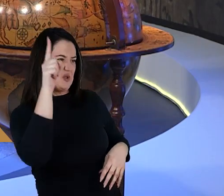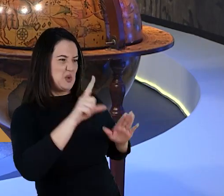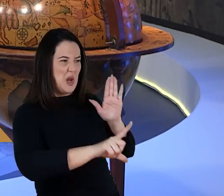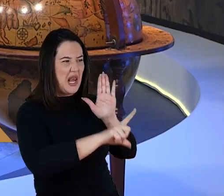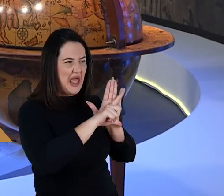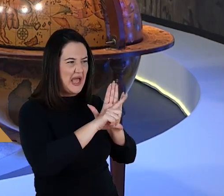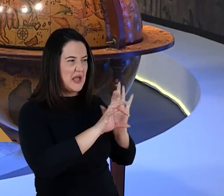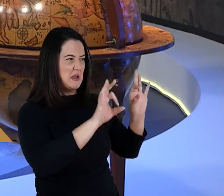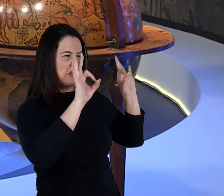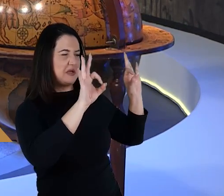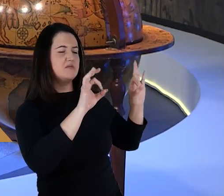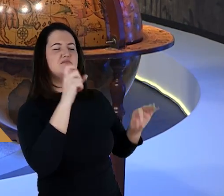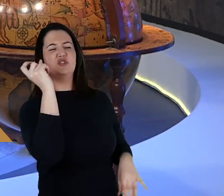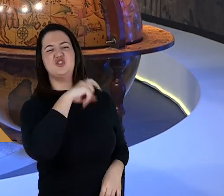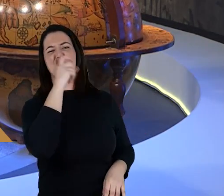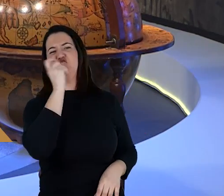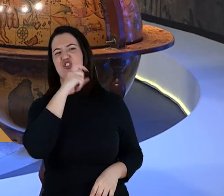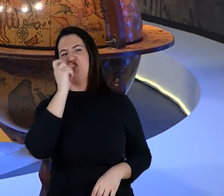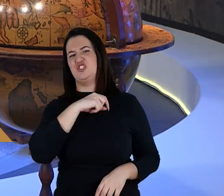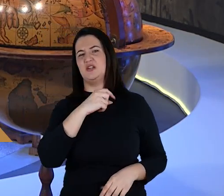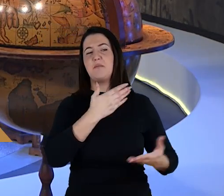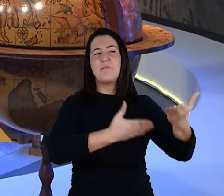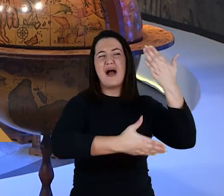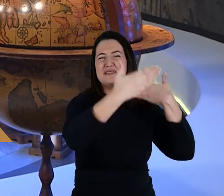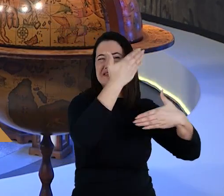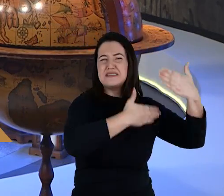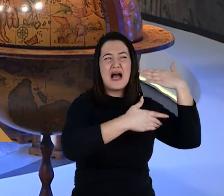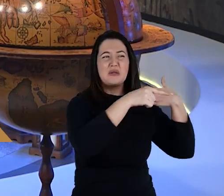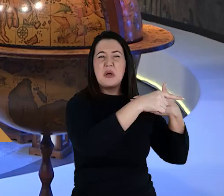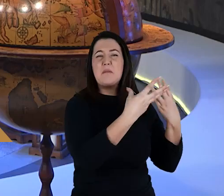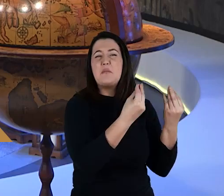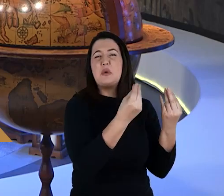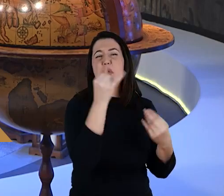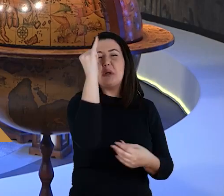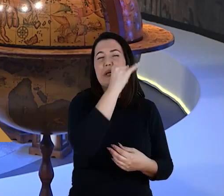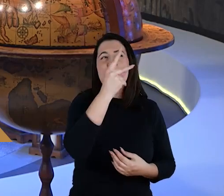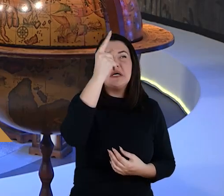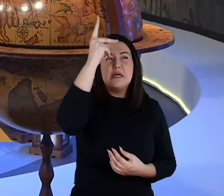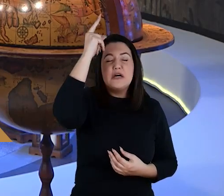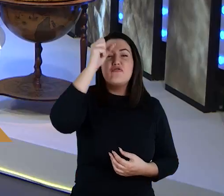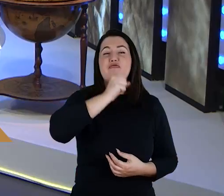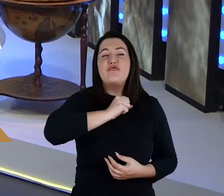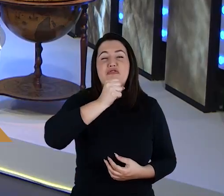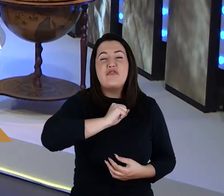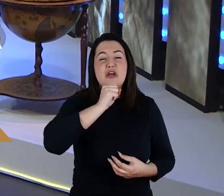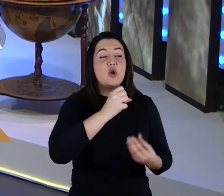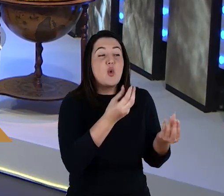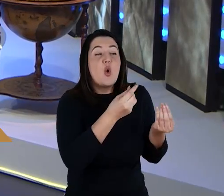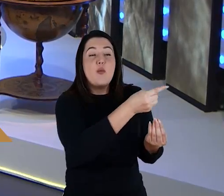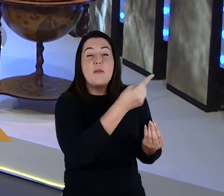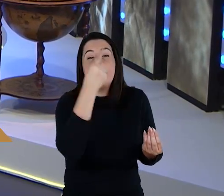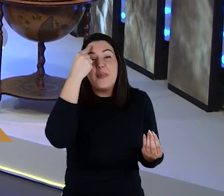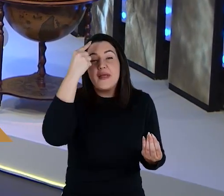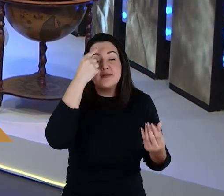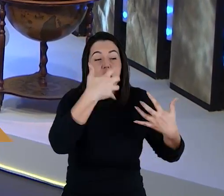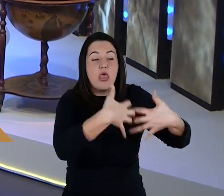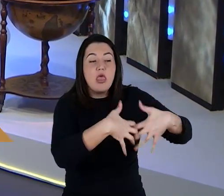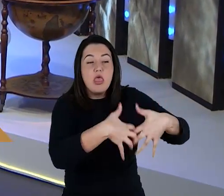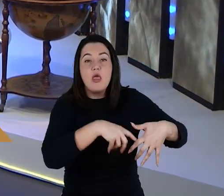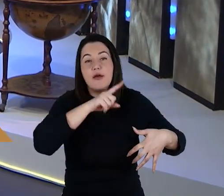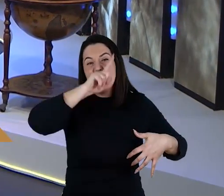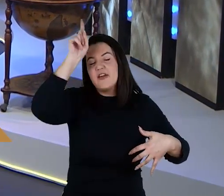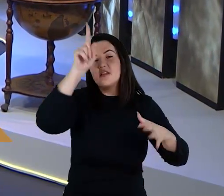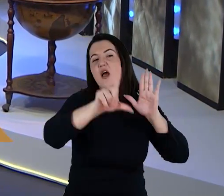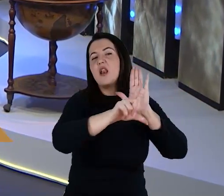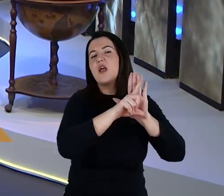demais, diziam que não havia no mundo legislação tão forte como aquela do Pentateuco. Agora, o sistema legal,